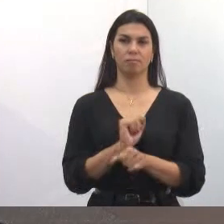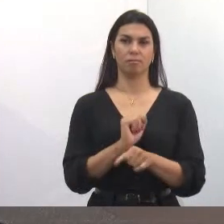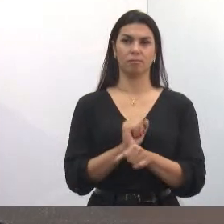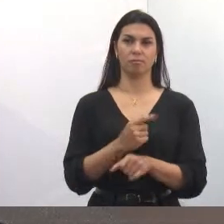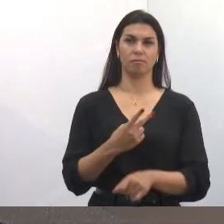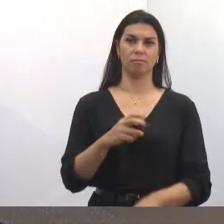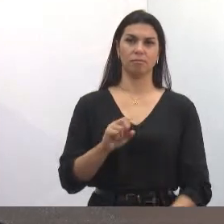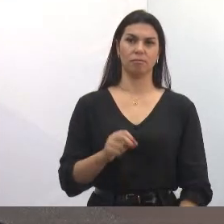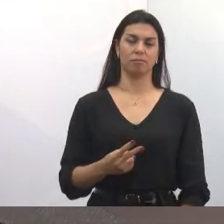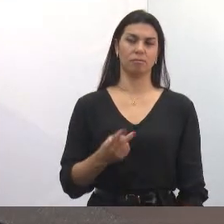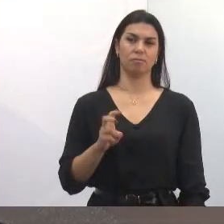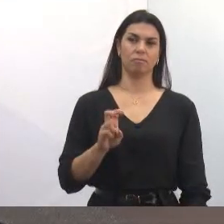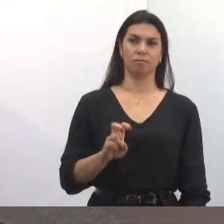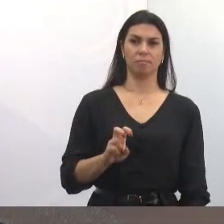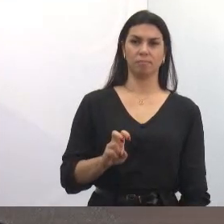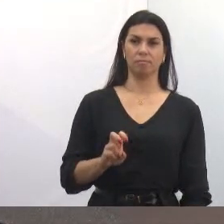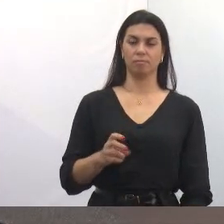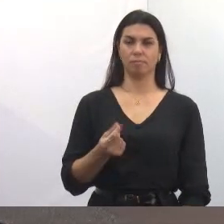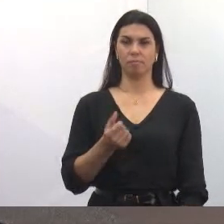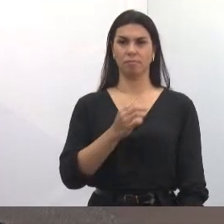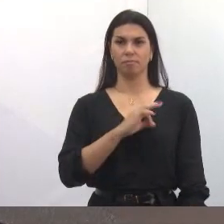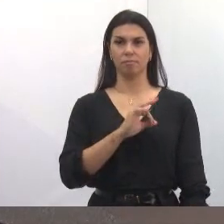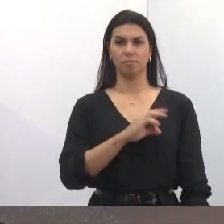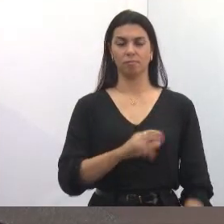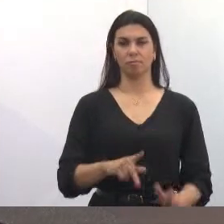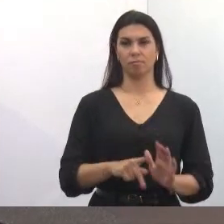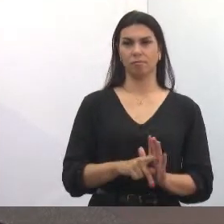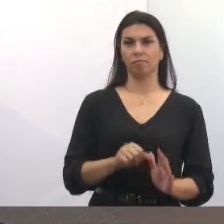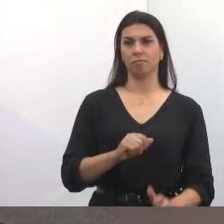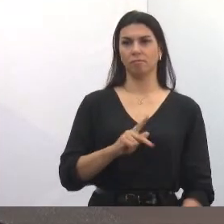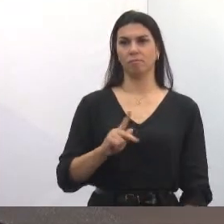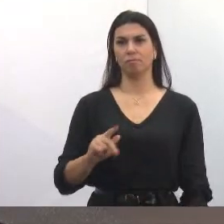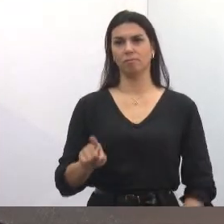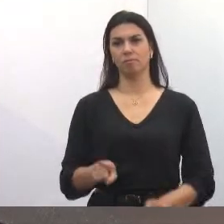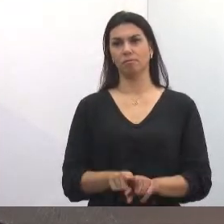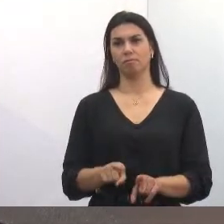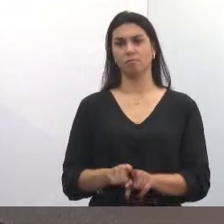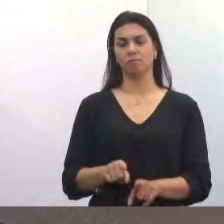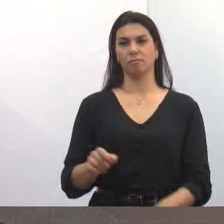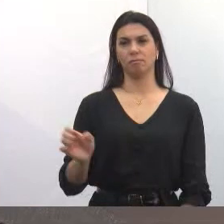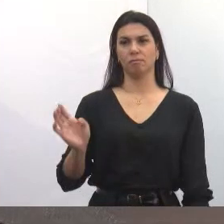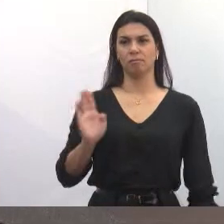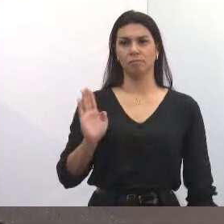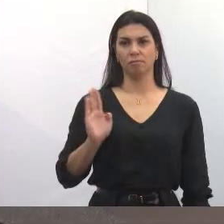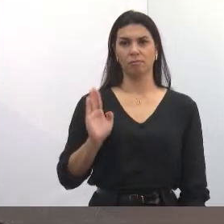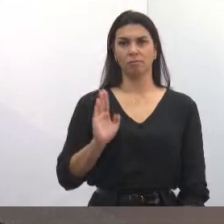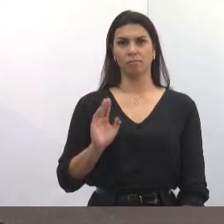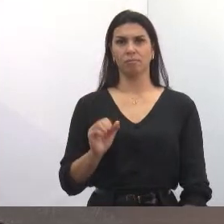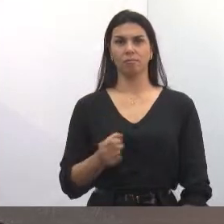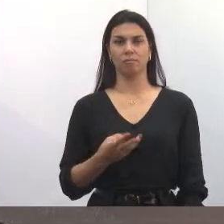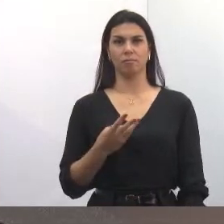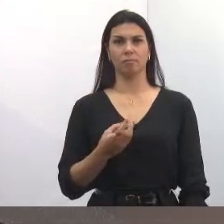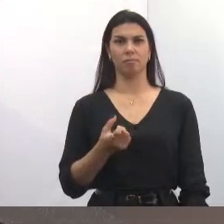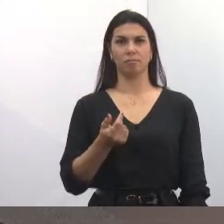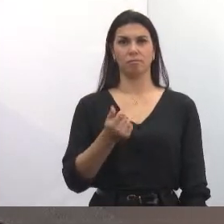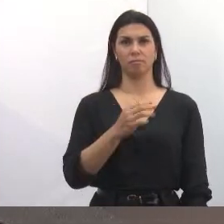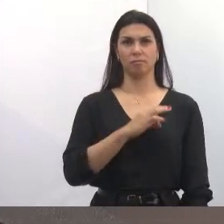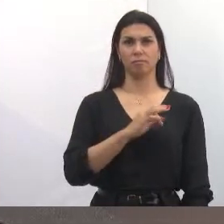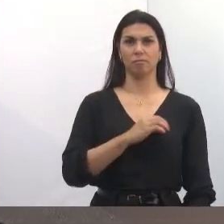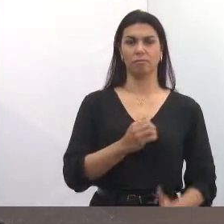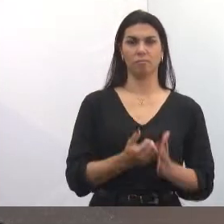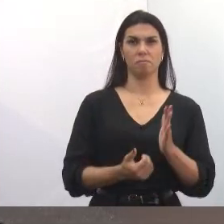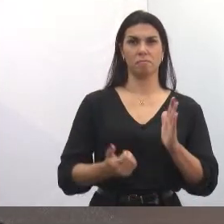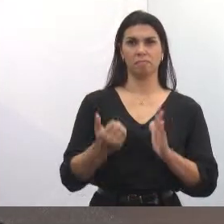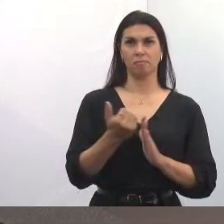ano 2025 sobre a remuneração dos aposentados pensionistas que ultrapassem 3 salários mínimos perfazem as seguintes